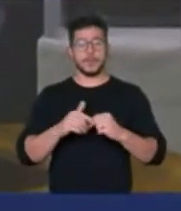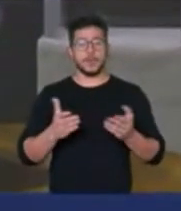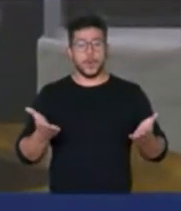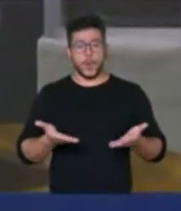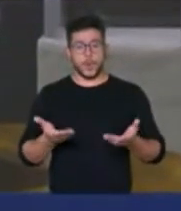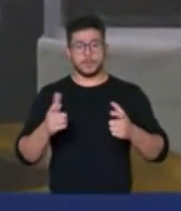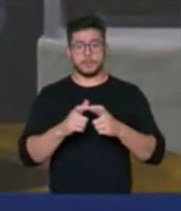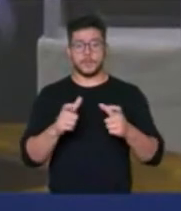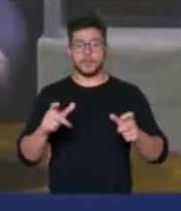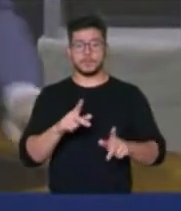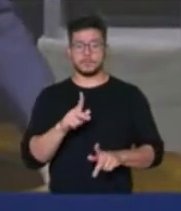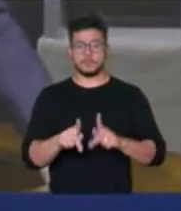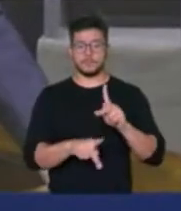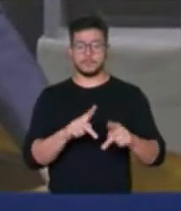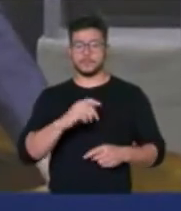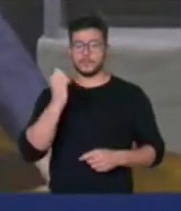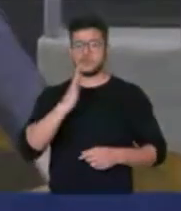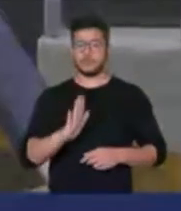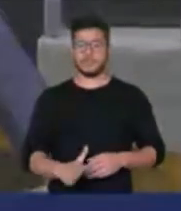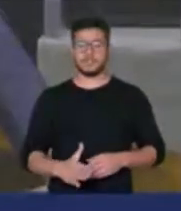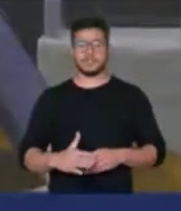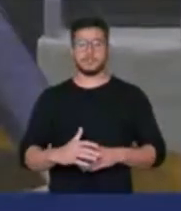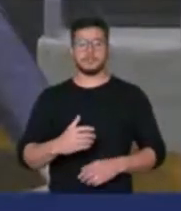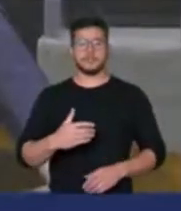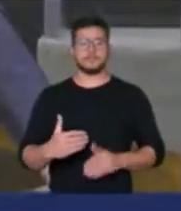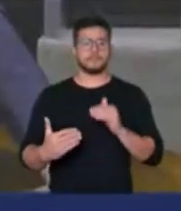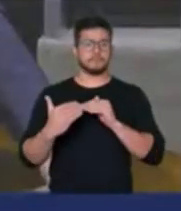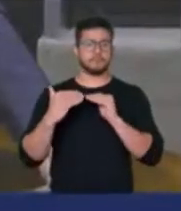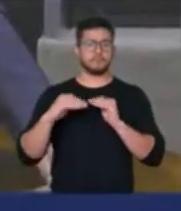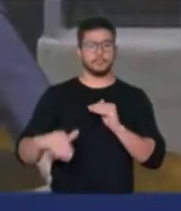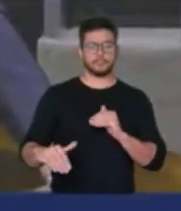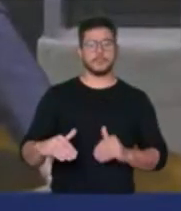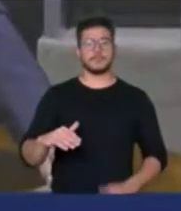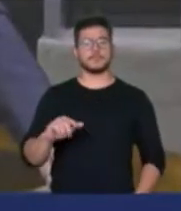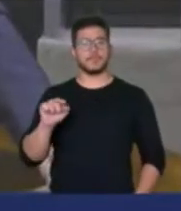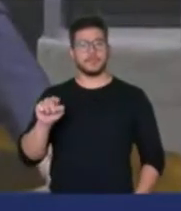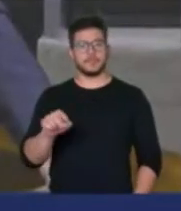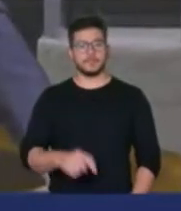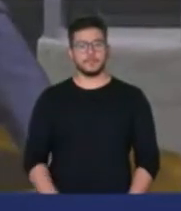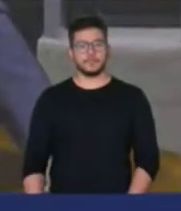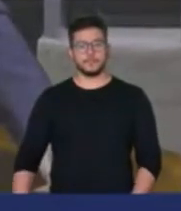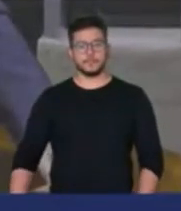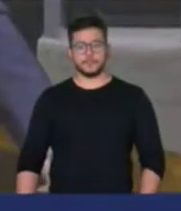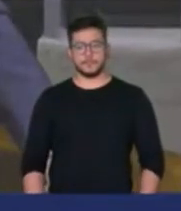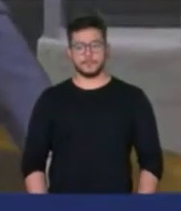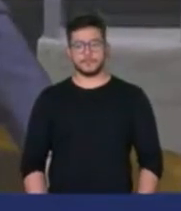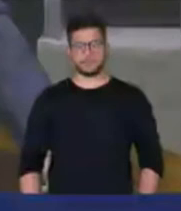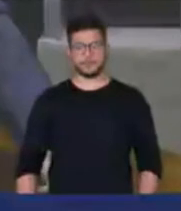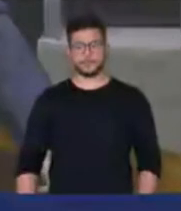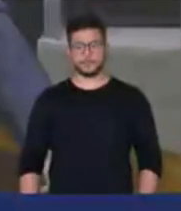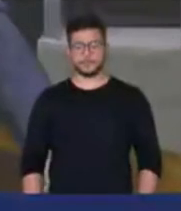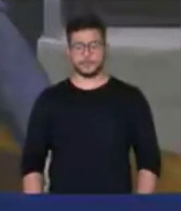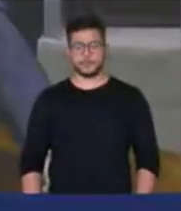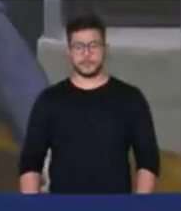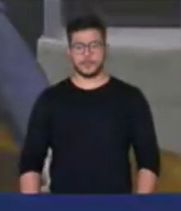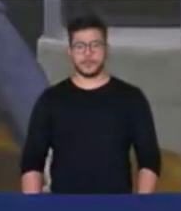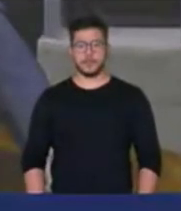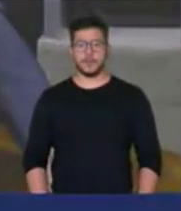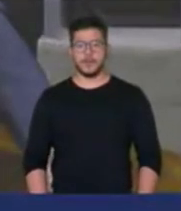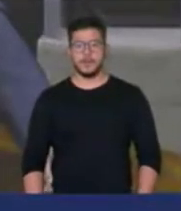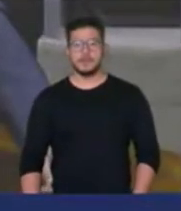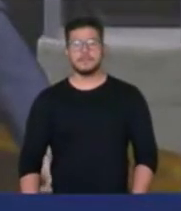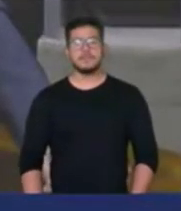brasileiro rejeita o seu governo, rejeita a sua pessoa. Nós estamos a poucos dias